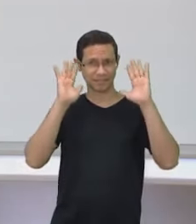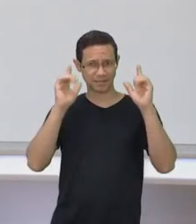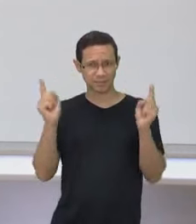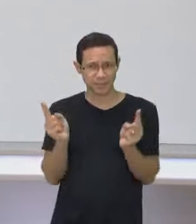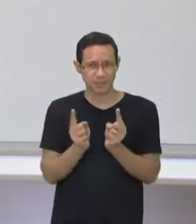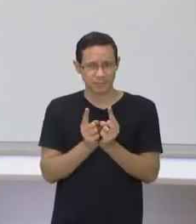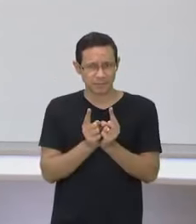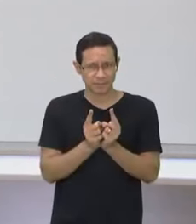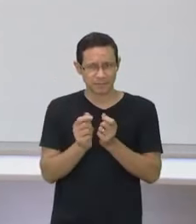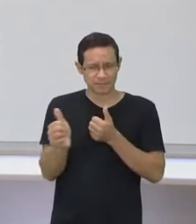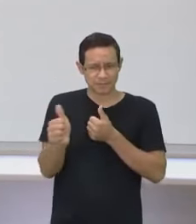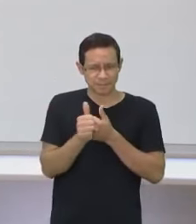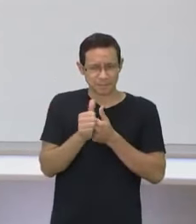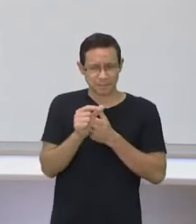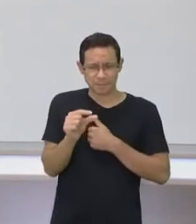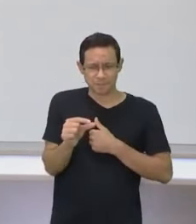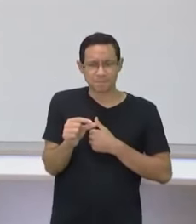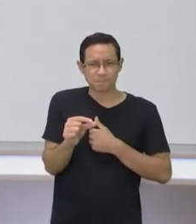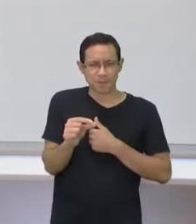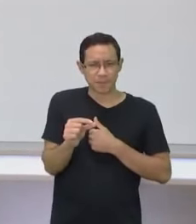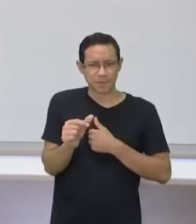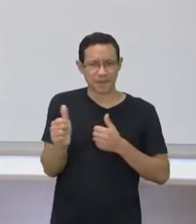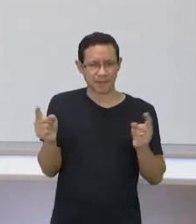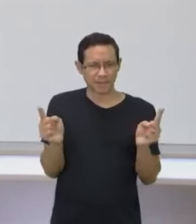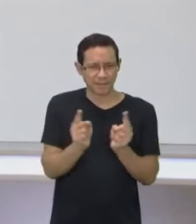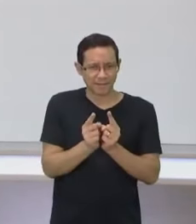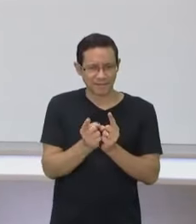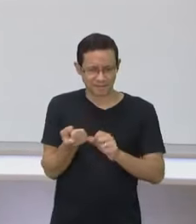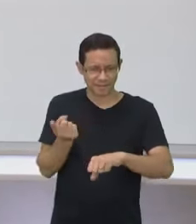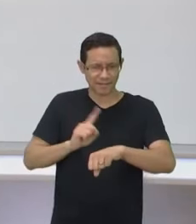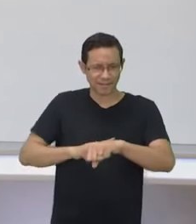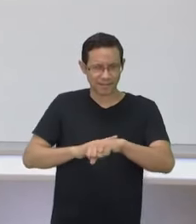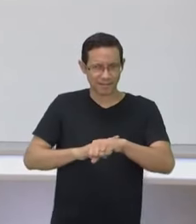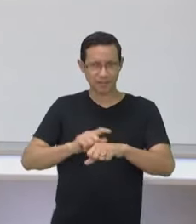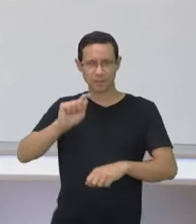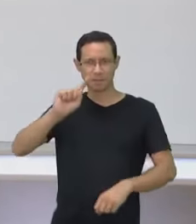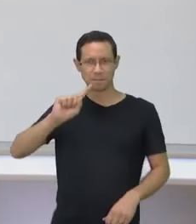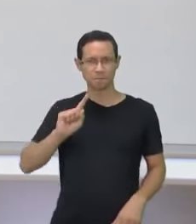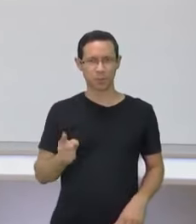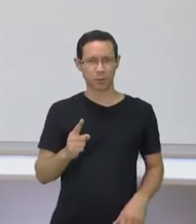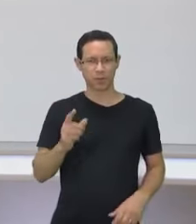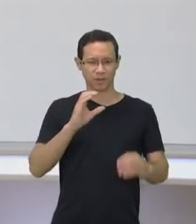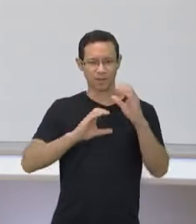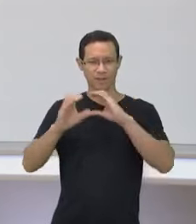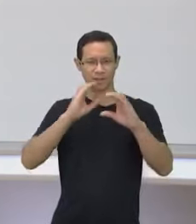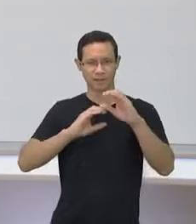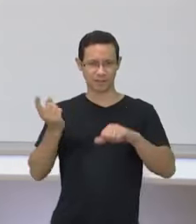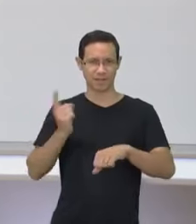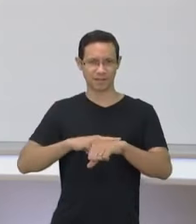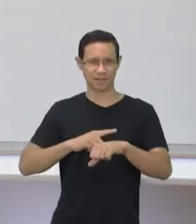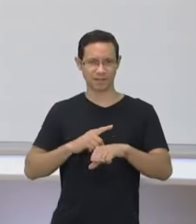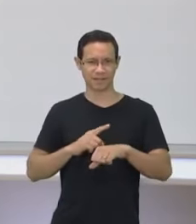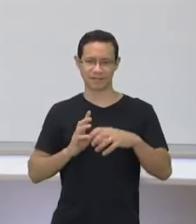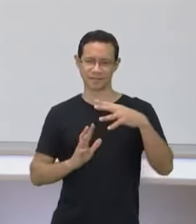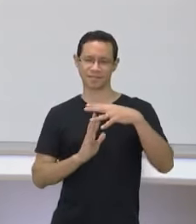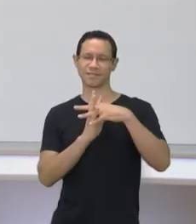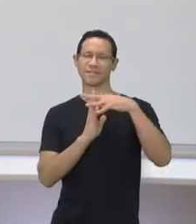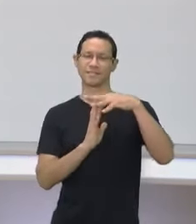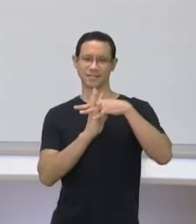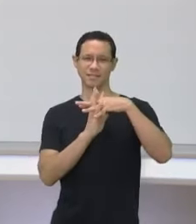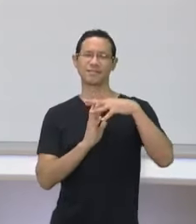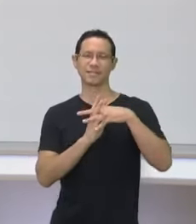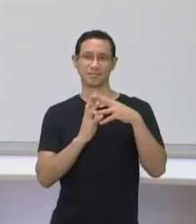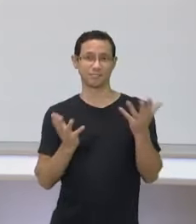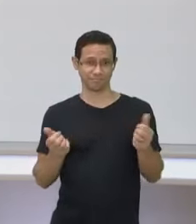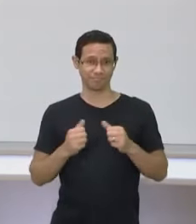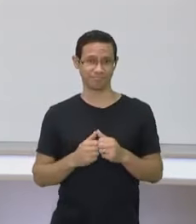pouco mais próximo, né? Naquele momento de execução da fala, a gente entende isso como exagero, né?